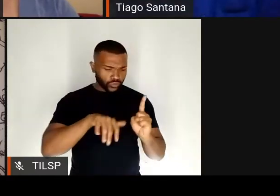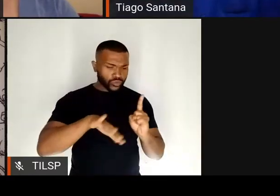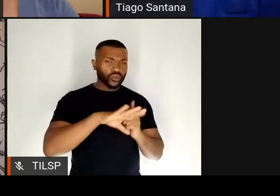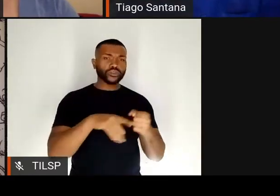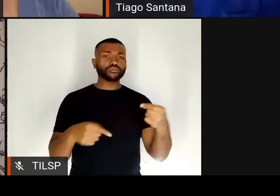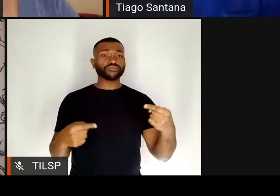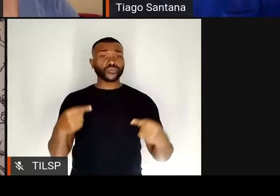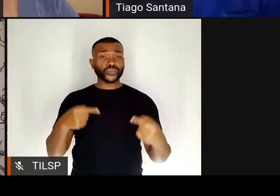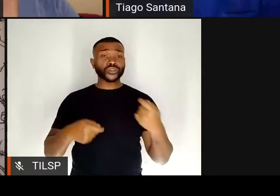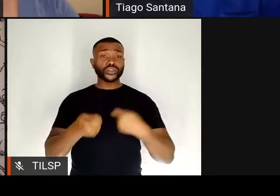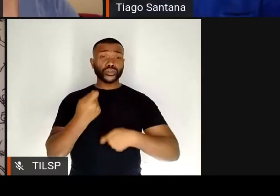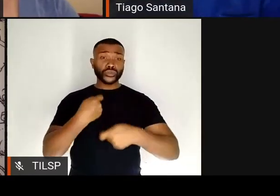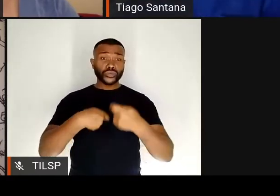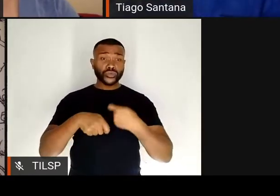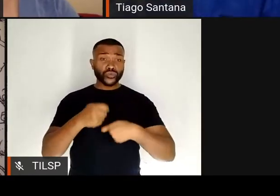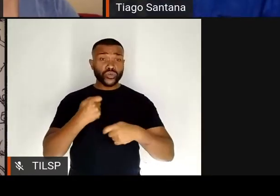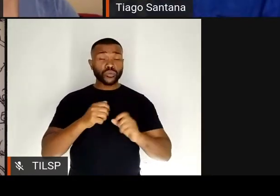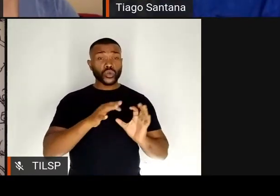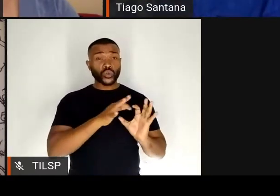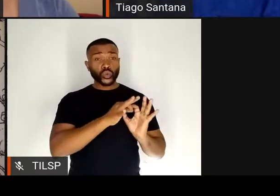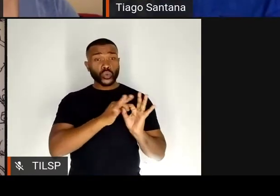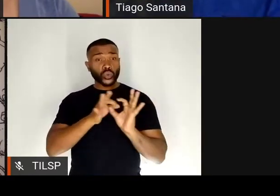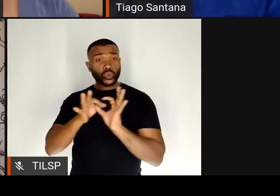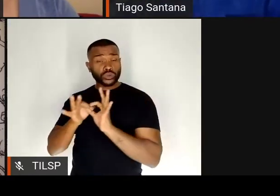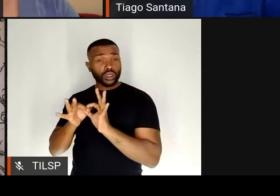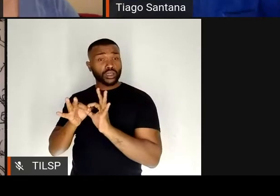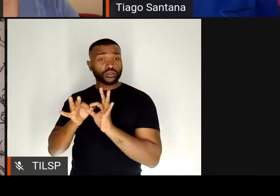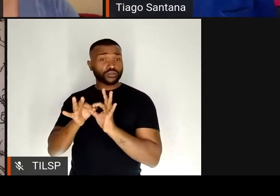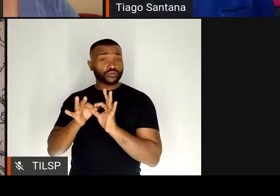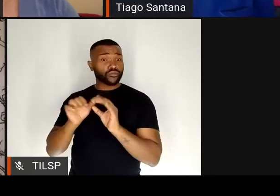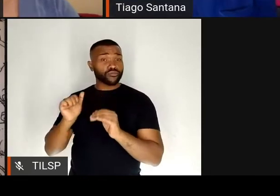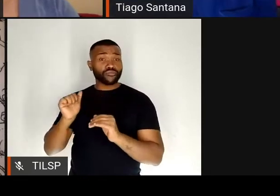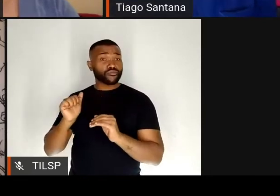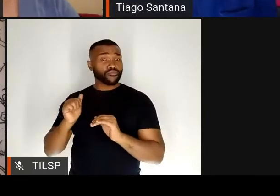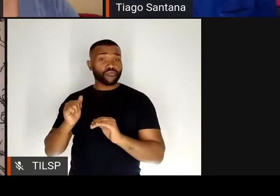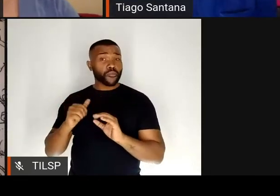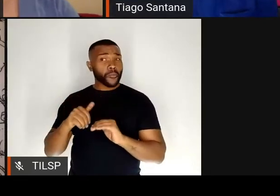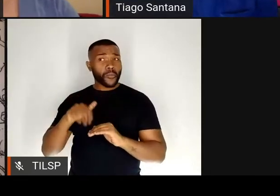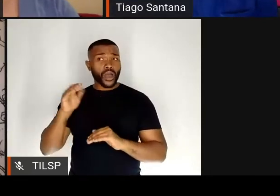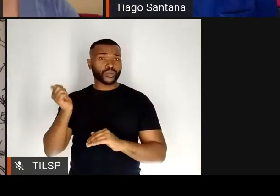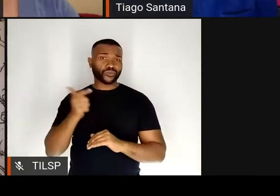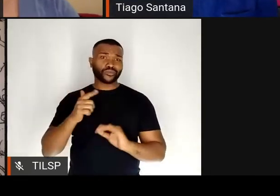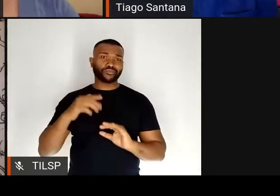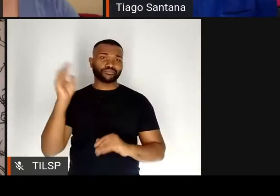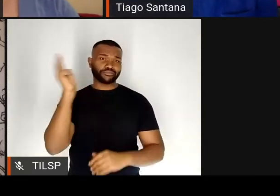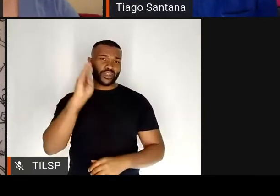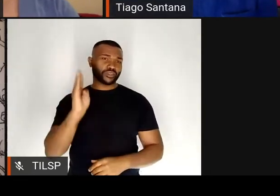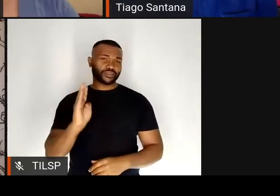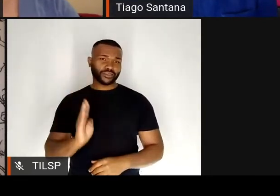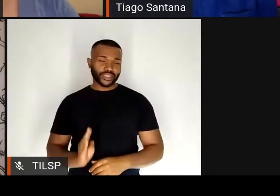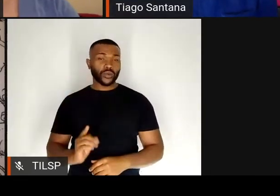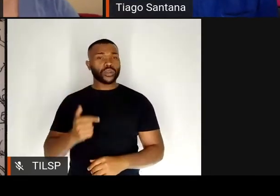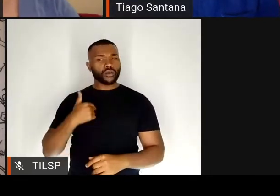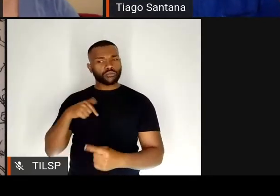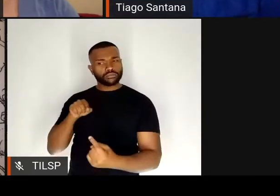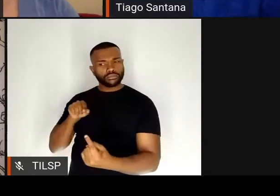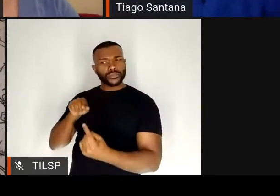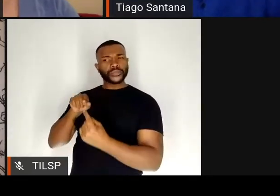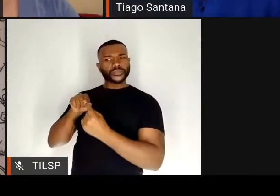dos contextos que extrapolavam o Brasil, né? Então, eu acho que me identifiquei muito com a obra dele,